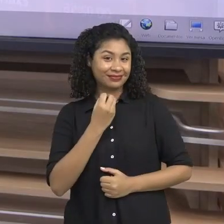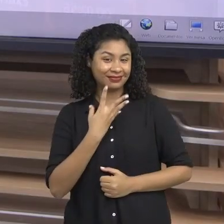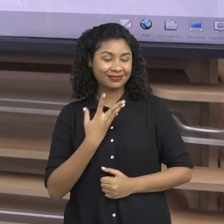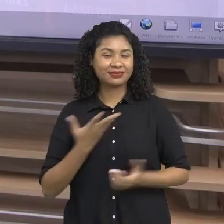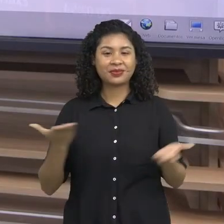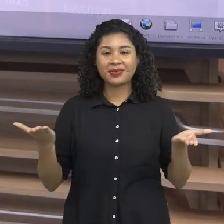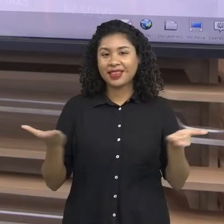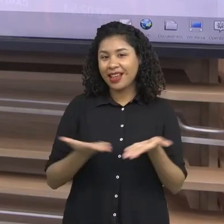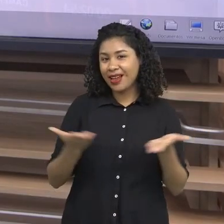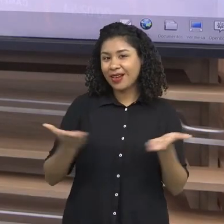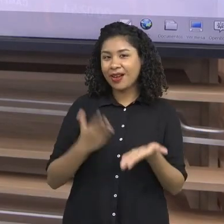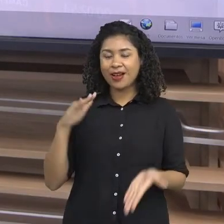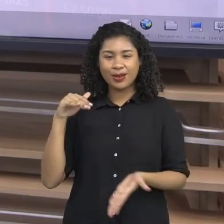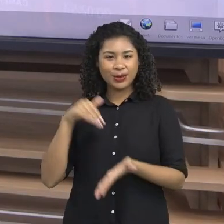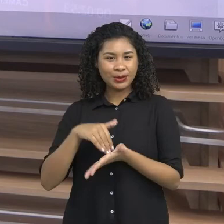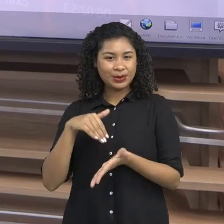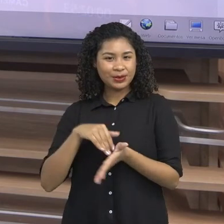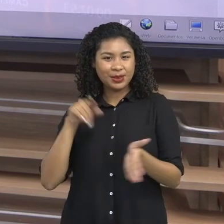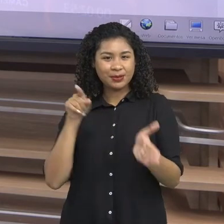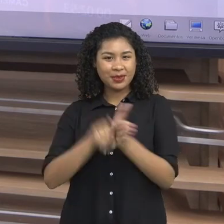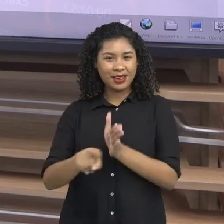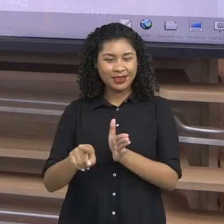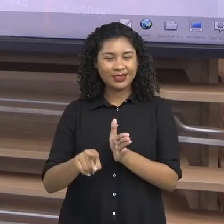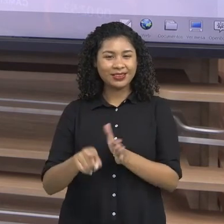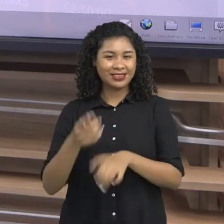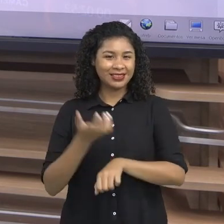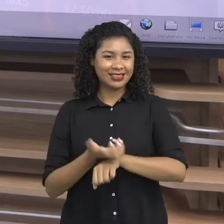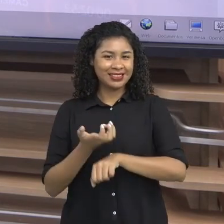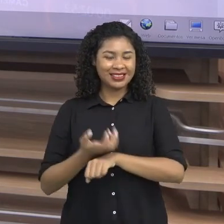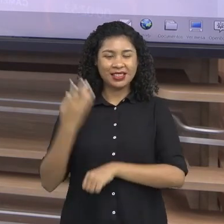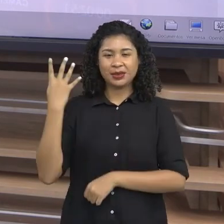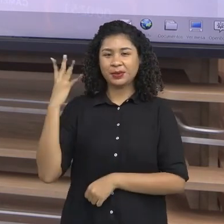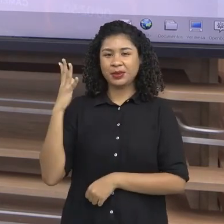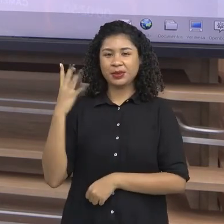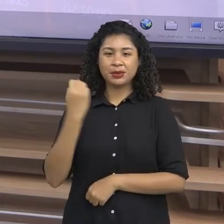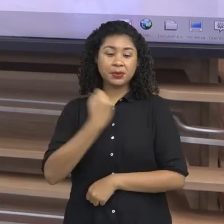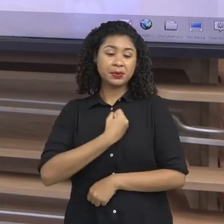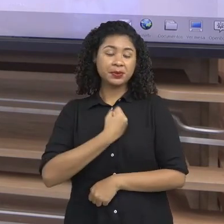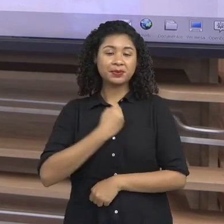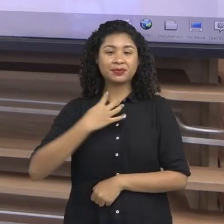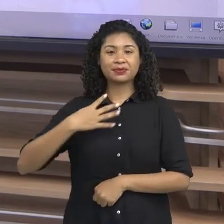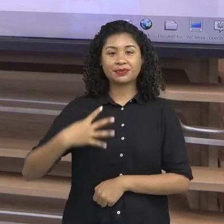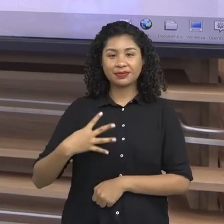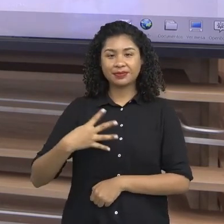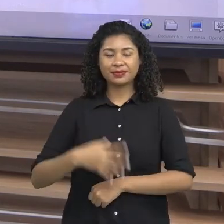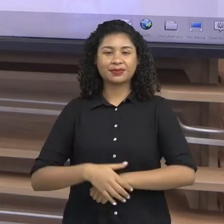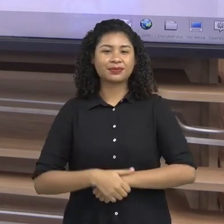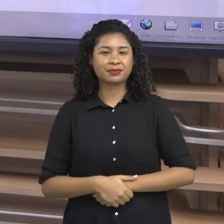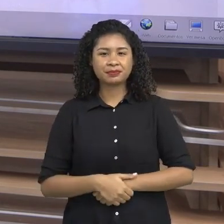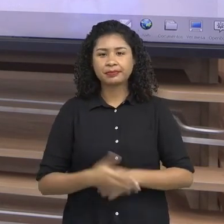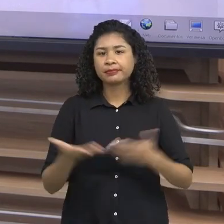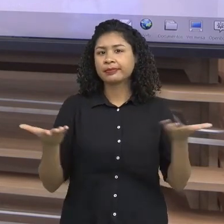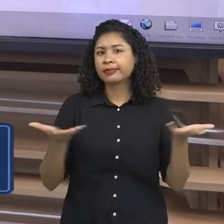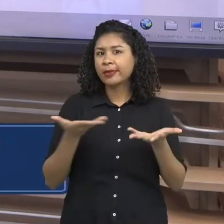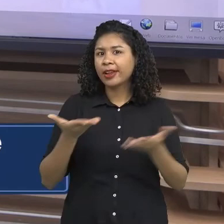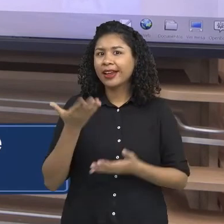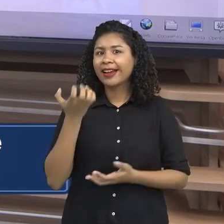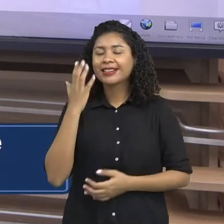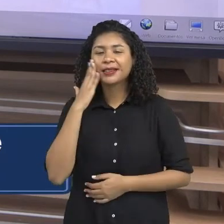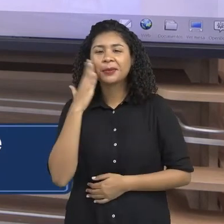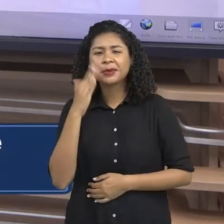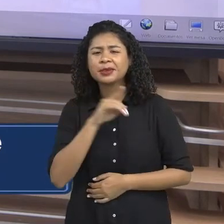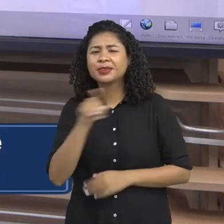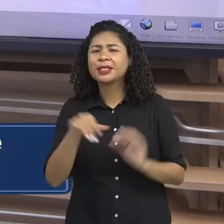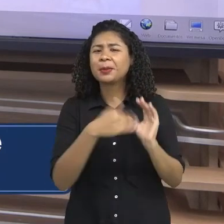bem, chegamos aí na nossa última questão de biologia, questão de número 4. Vamos observar se a gente tem alguma participação no chat. O